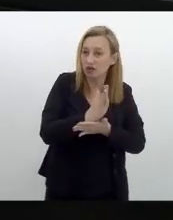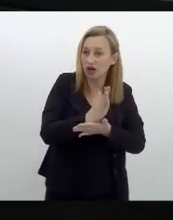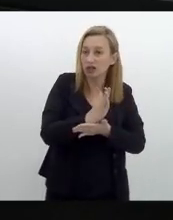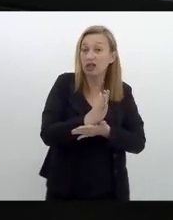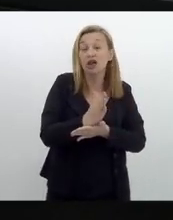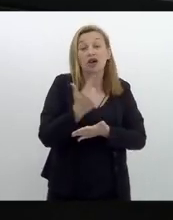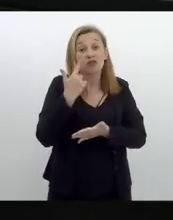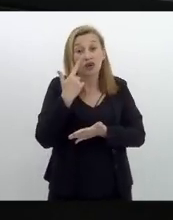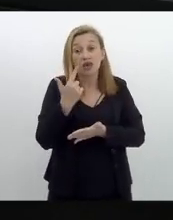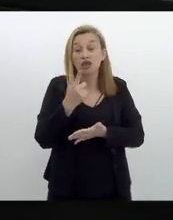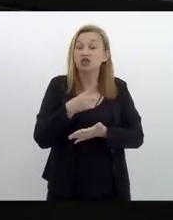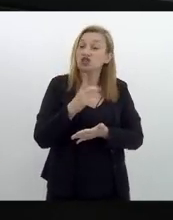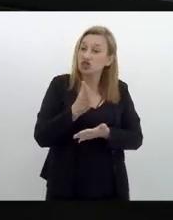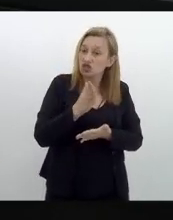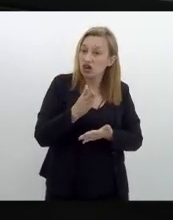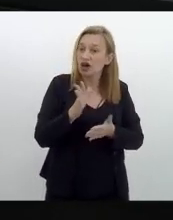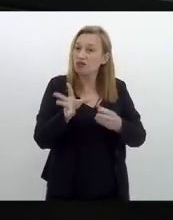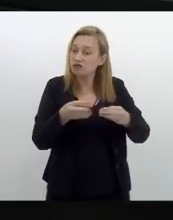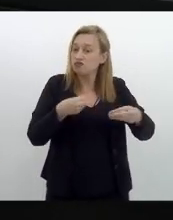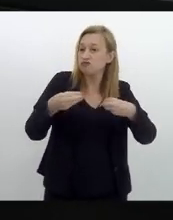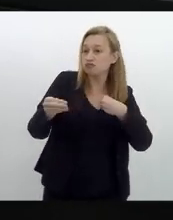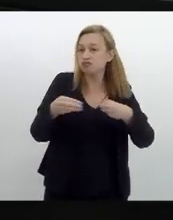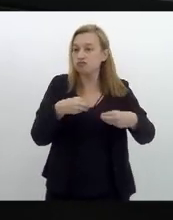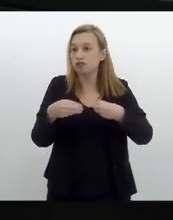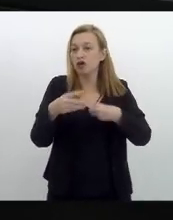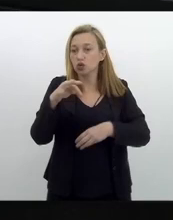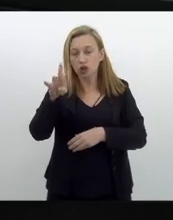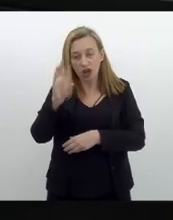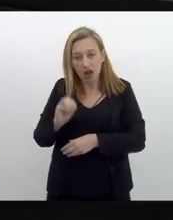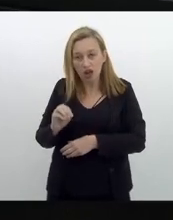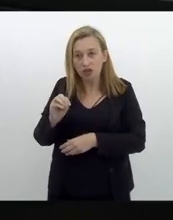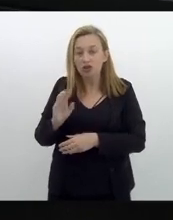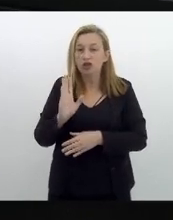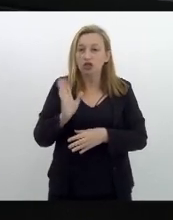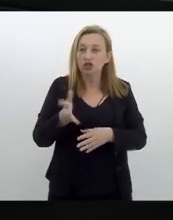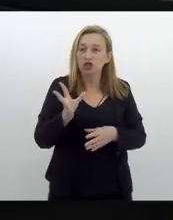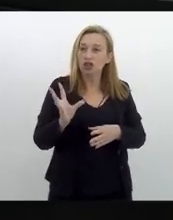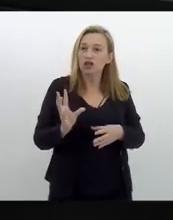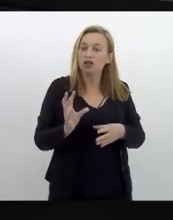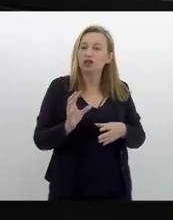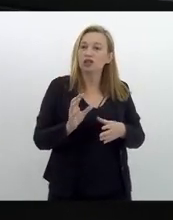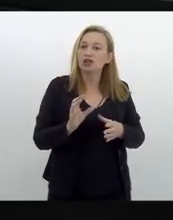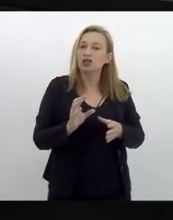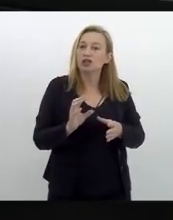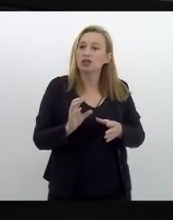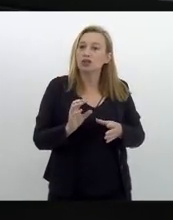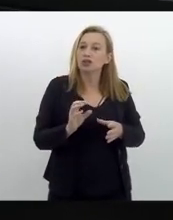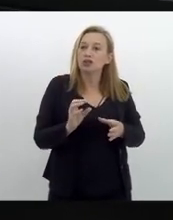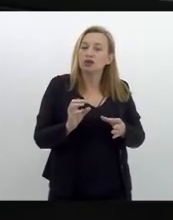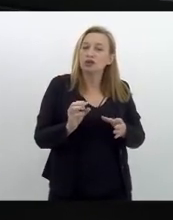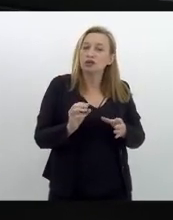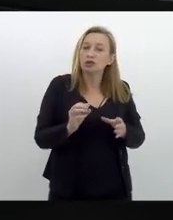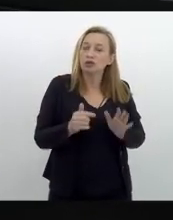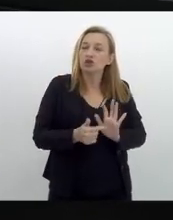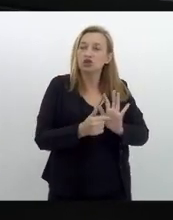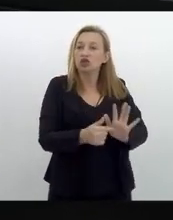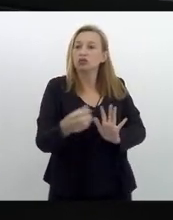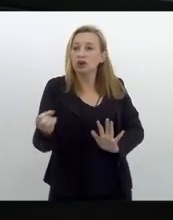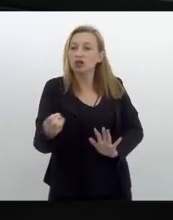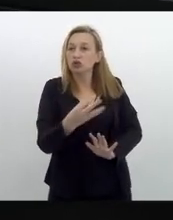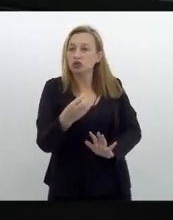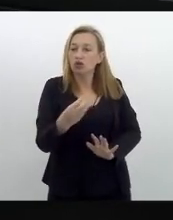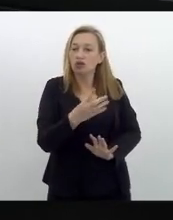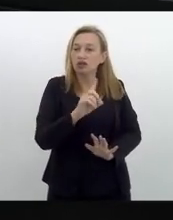vista que a gente já fez uma flexibilização no triênio, colocando apenas para os novos e não para os